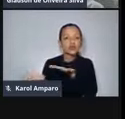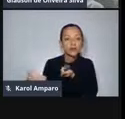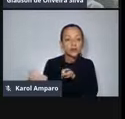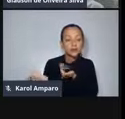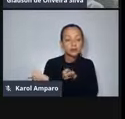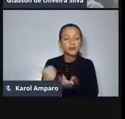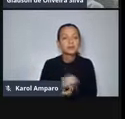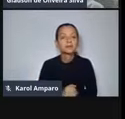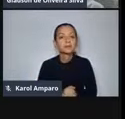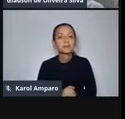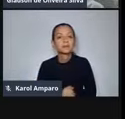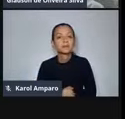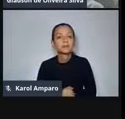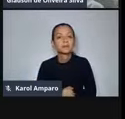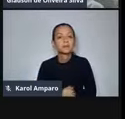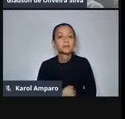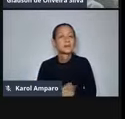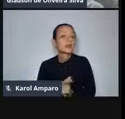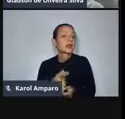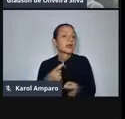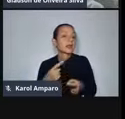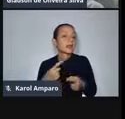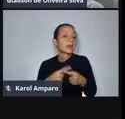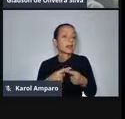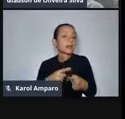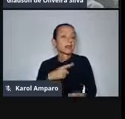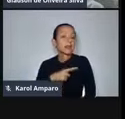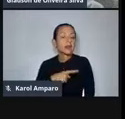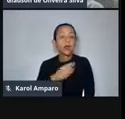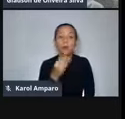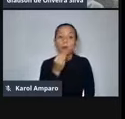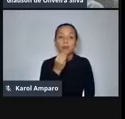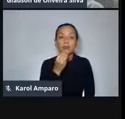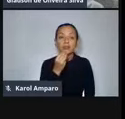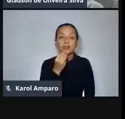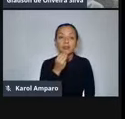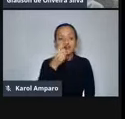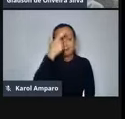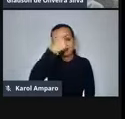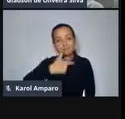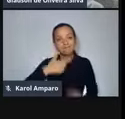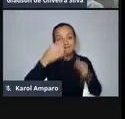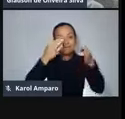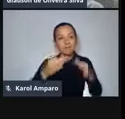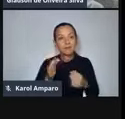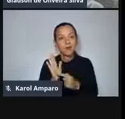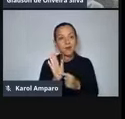né, a oportunidade de mostrar os valores também. E ali,